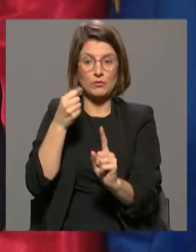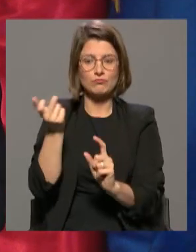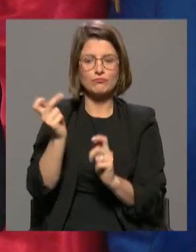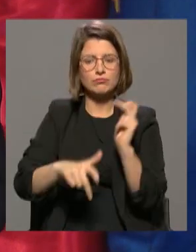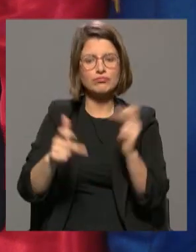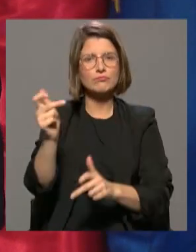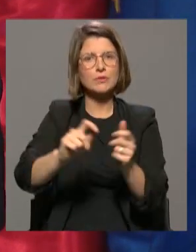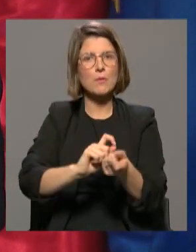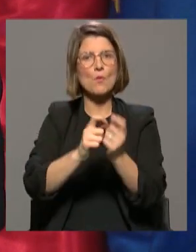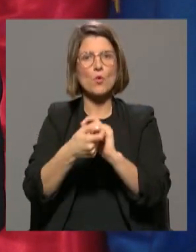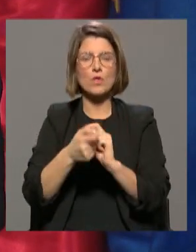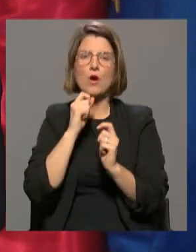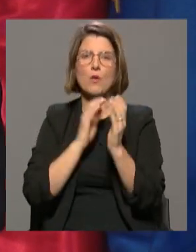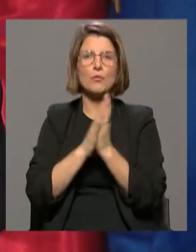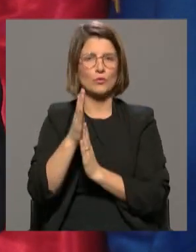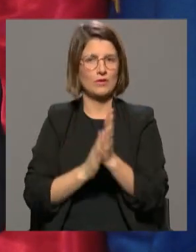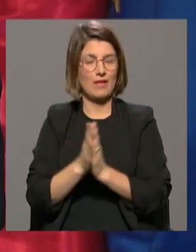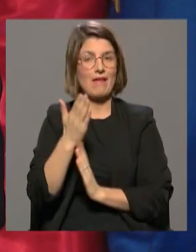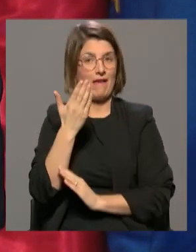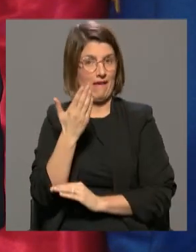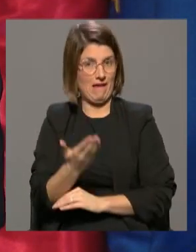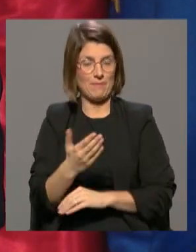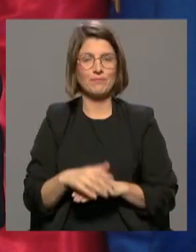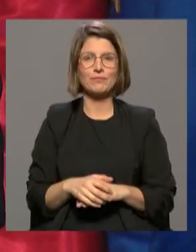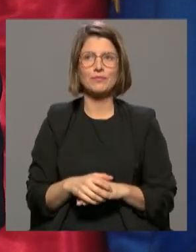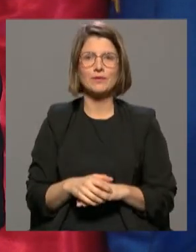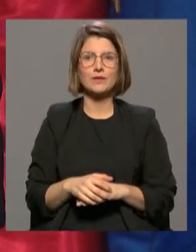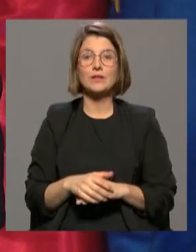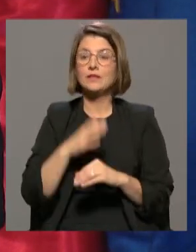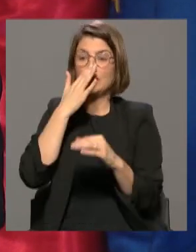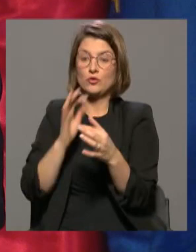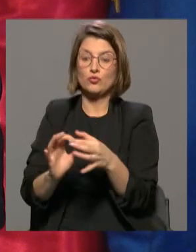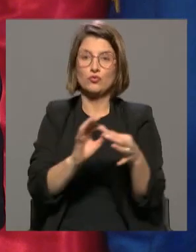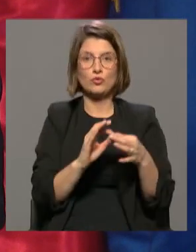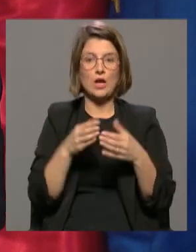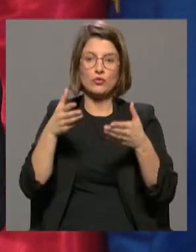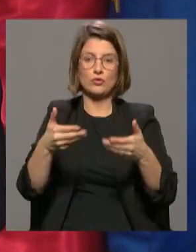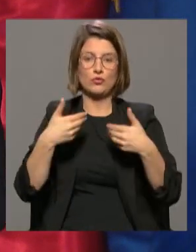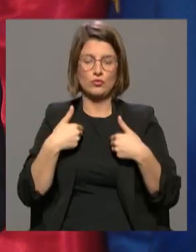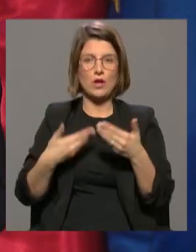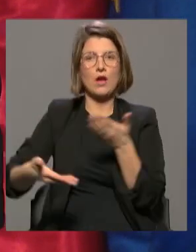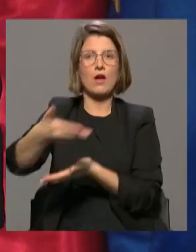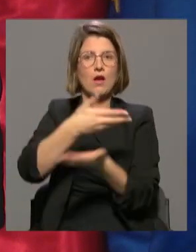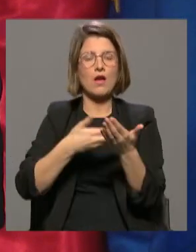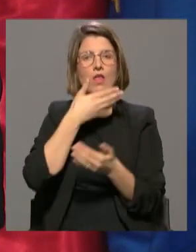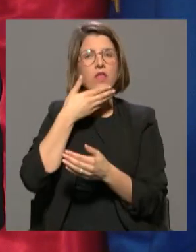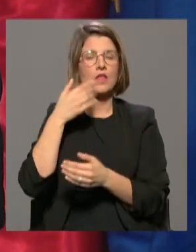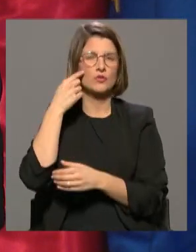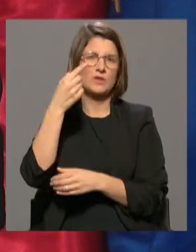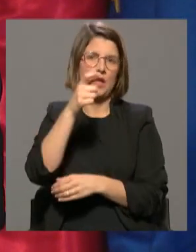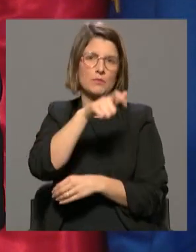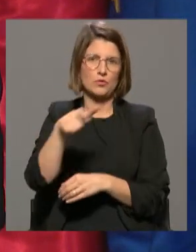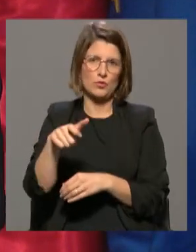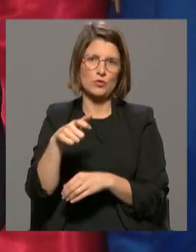em oportunidades de Unidos melhor nos ajudarmos uns aos outros especialmente aqueles que são mais